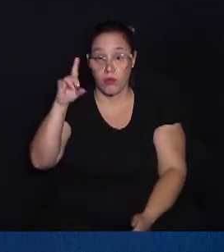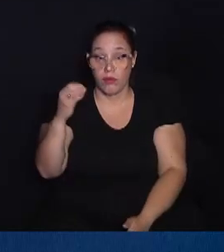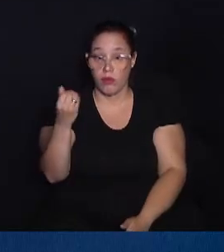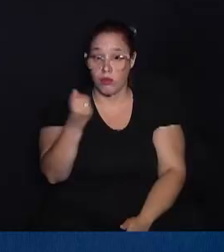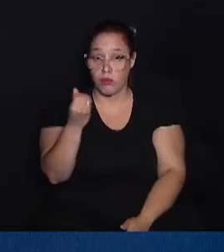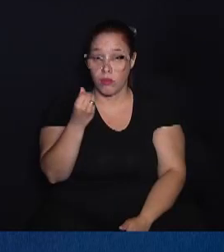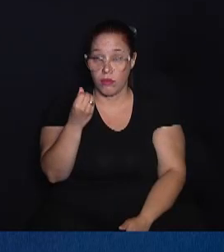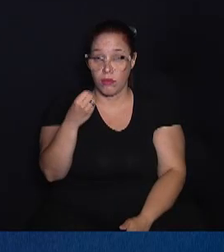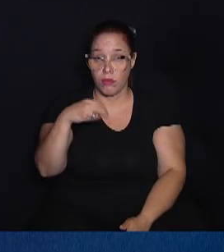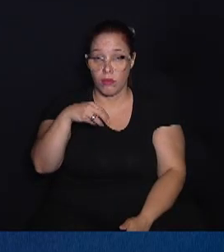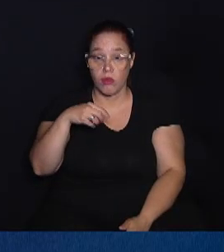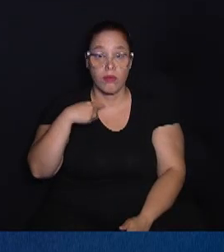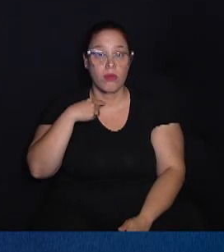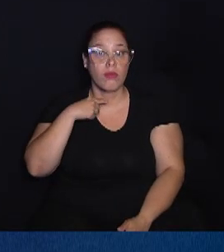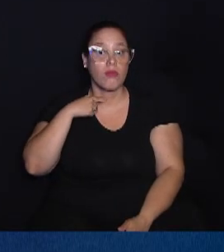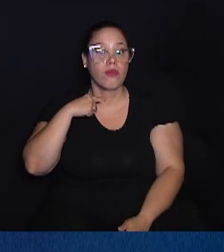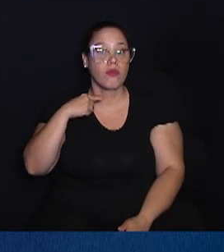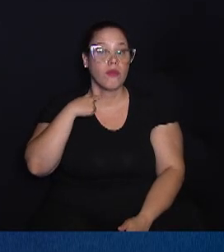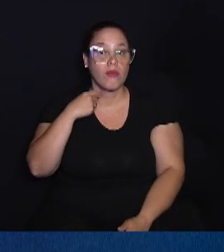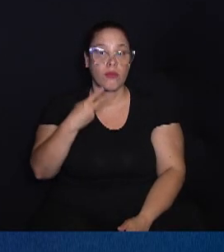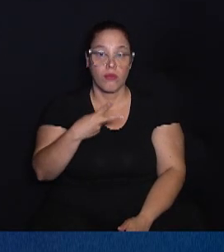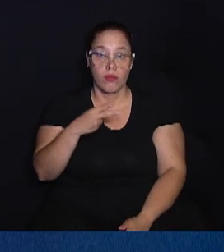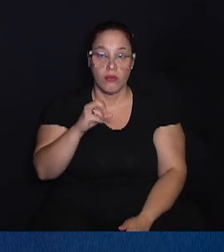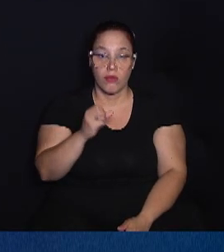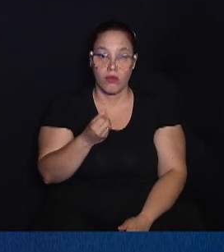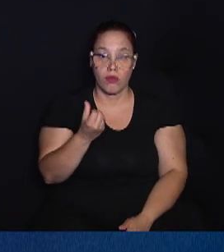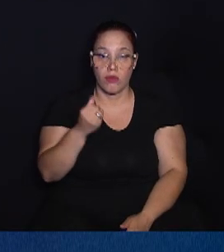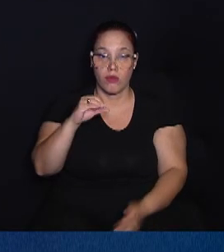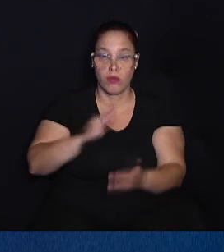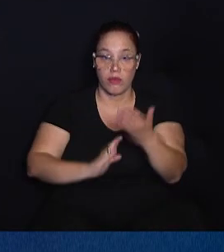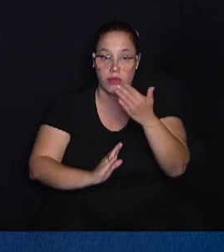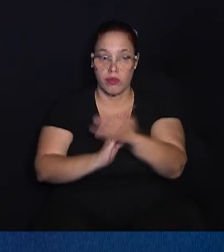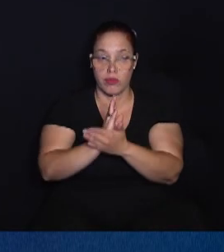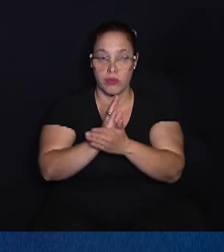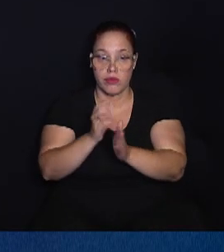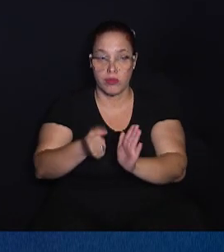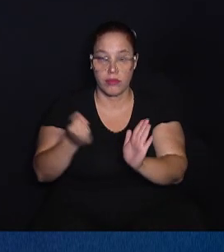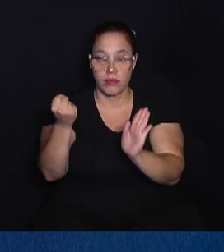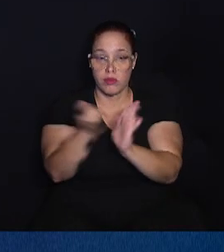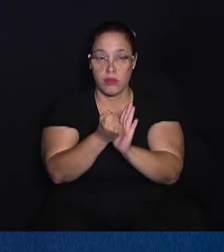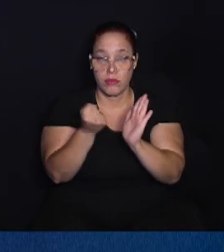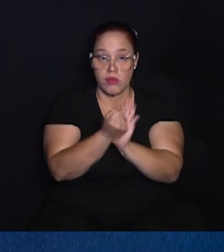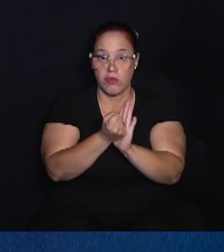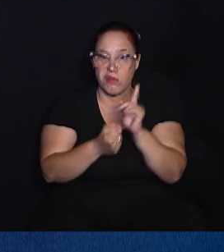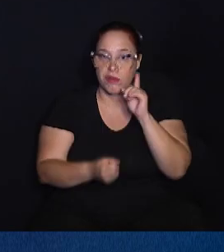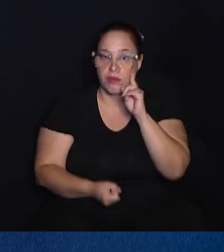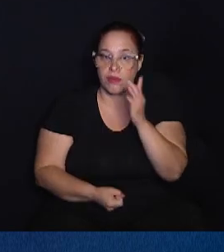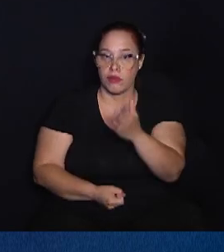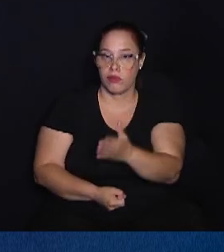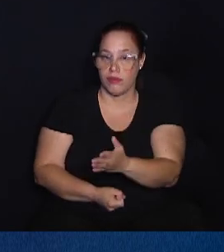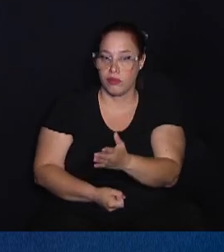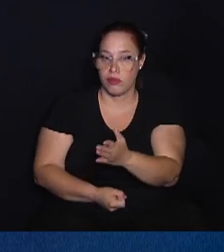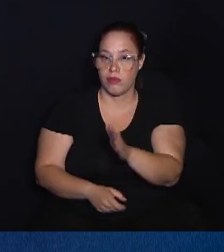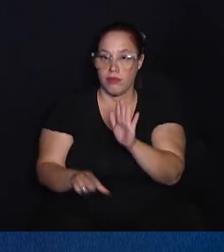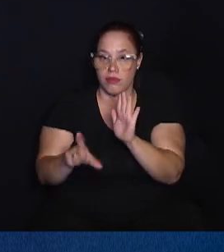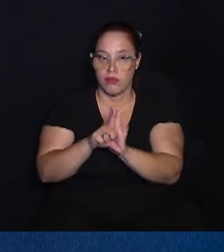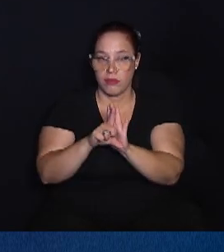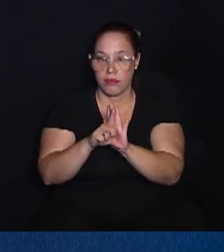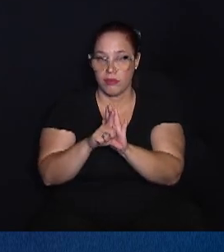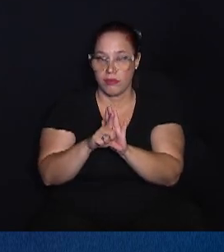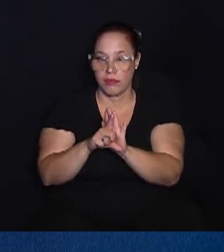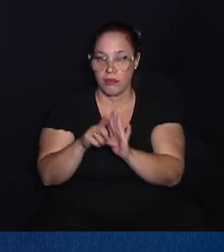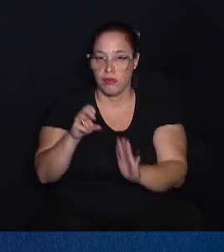aprovadas e no dia 6 de maio de 2023 foi sancionada e publicada em Diário